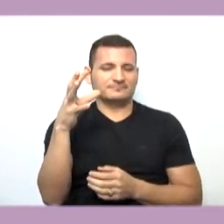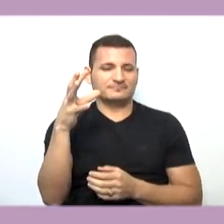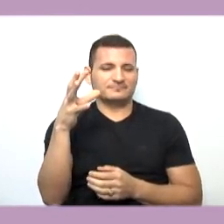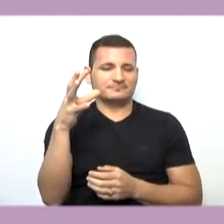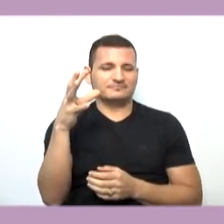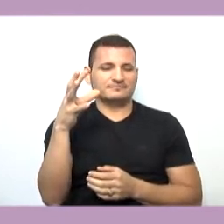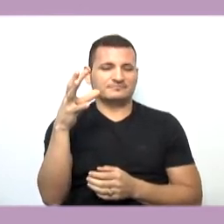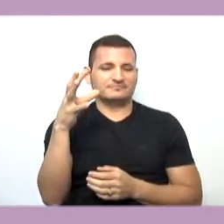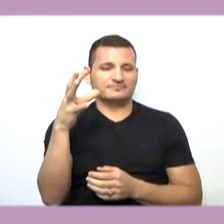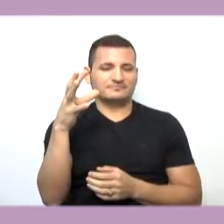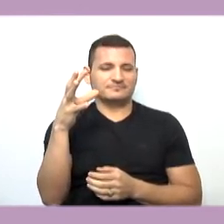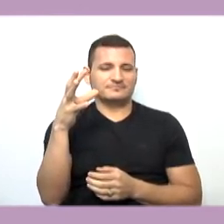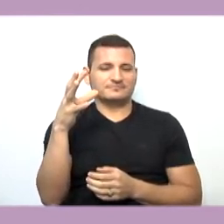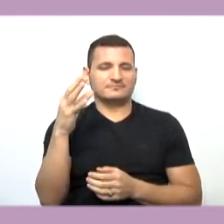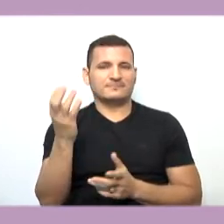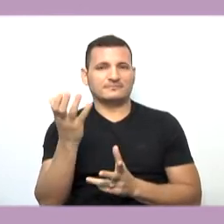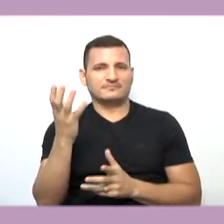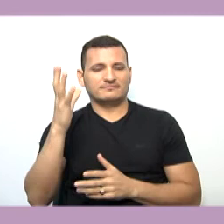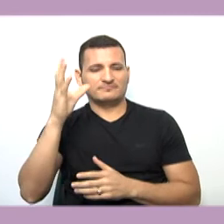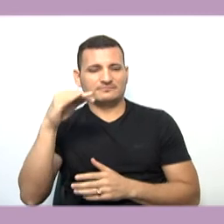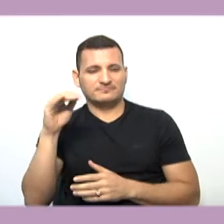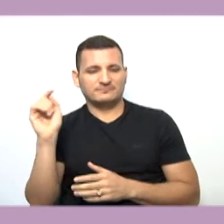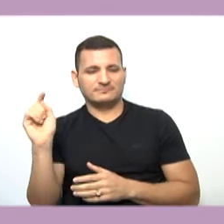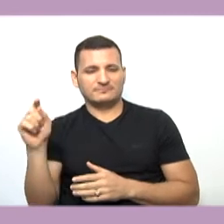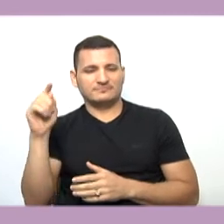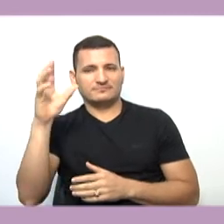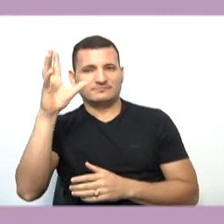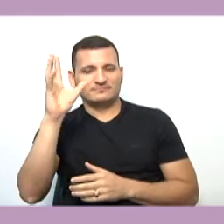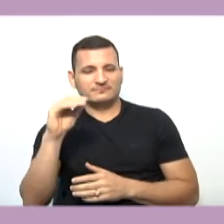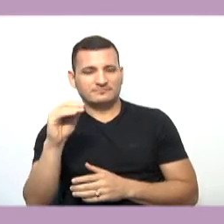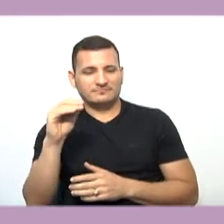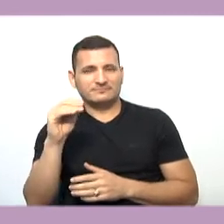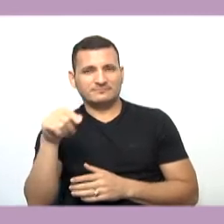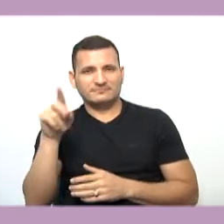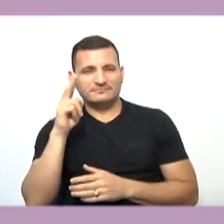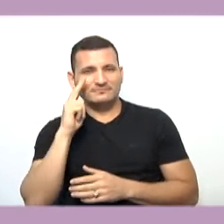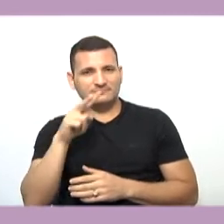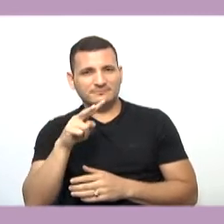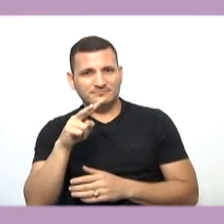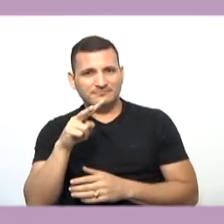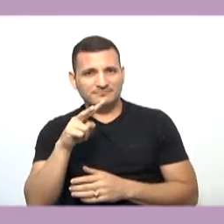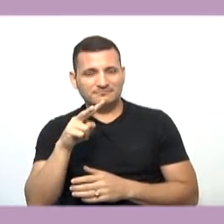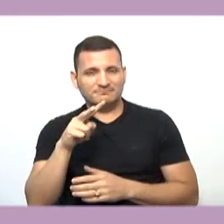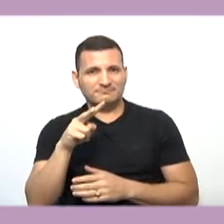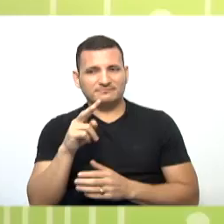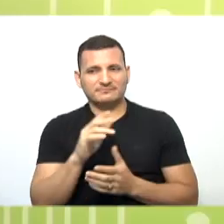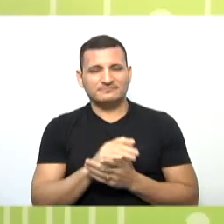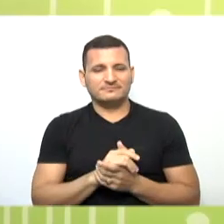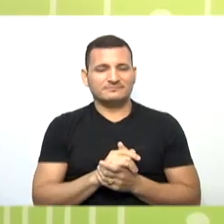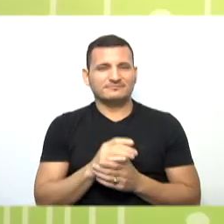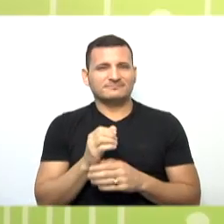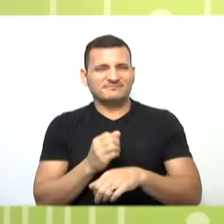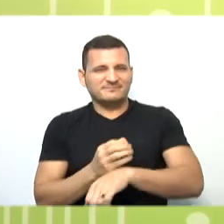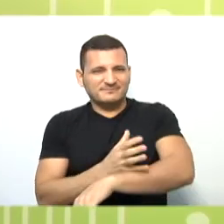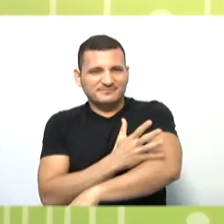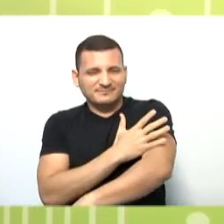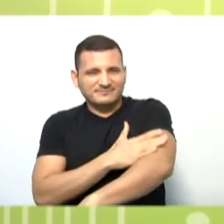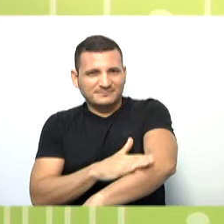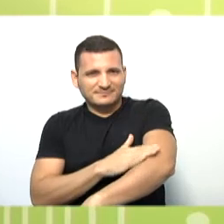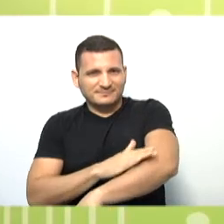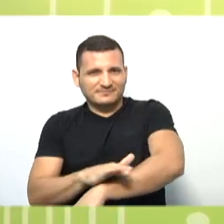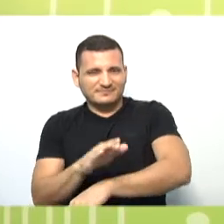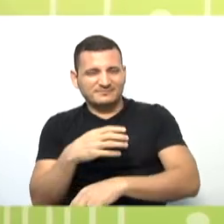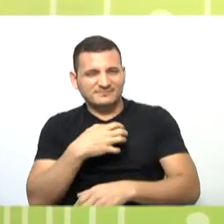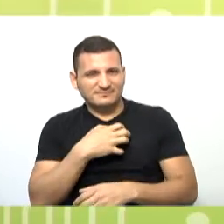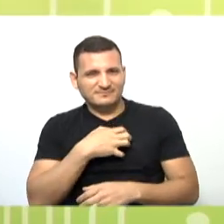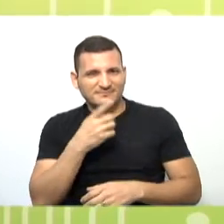Que maravilha! E agora eu quero apagar. Clique em apagar. Viu só? Viu a mágica? Arrepiou? Sentiu o friozinho,